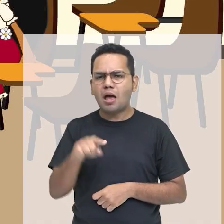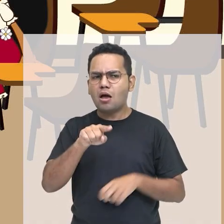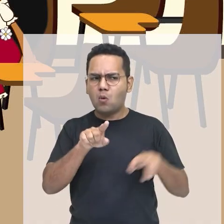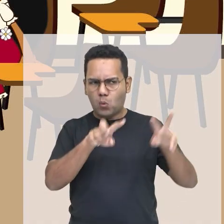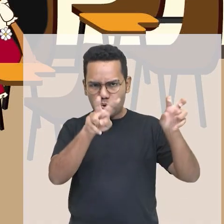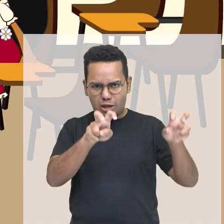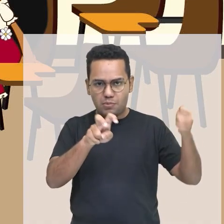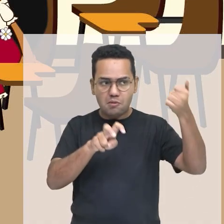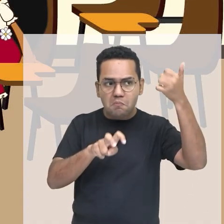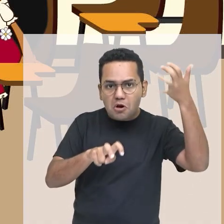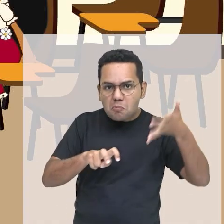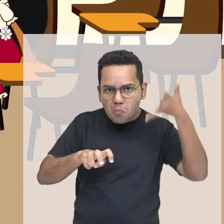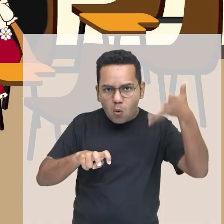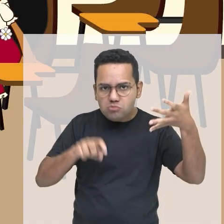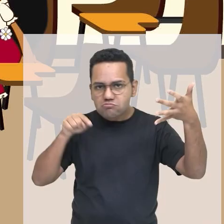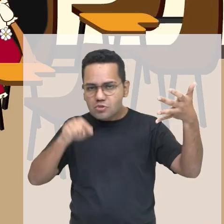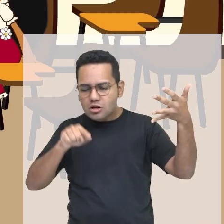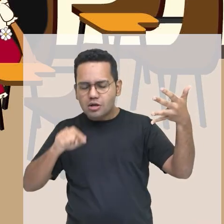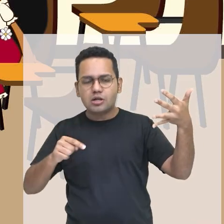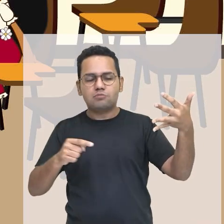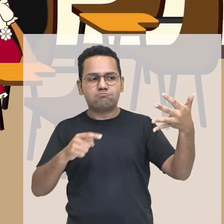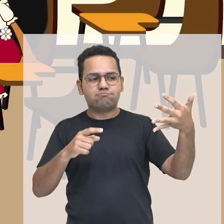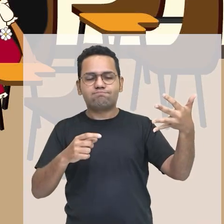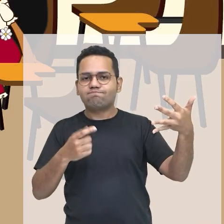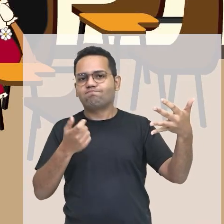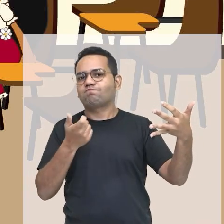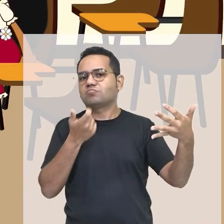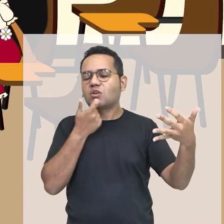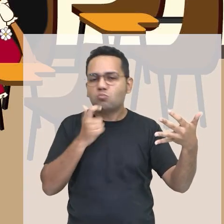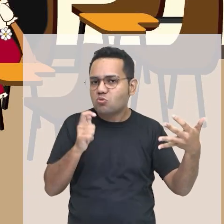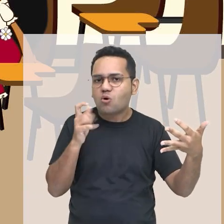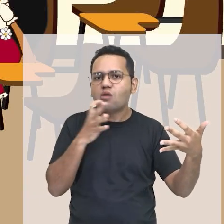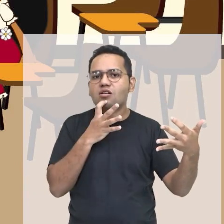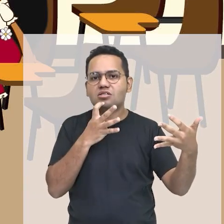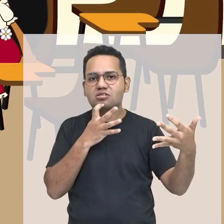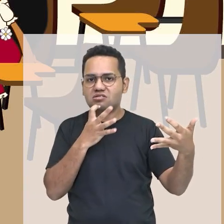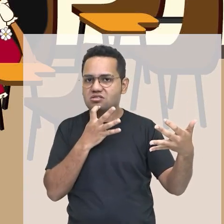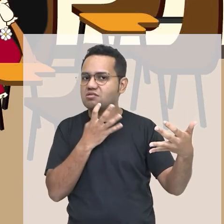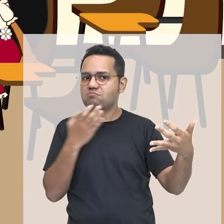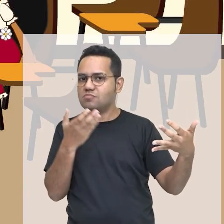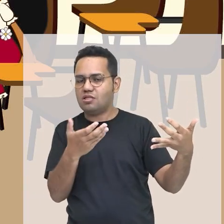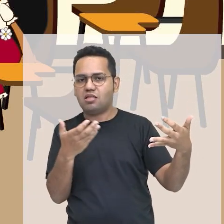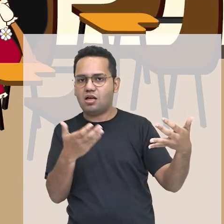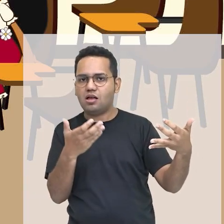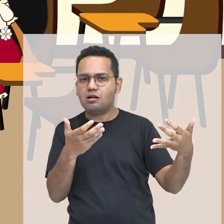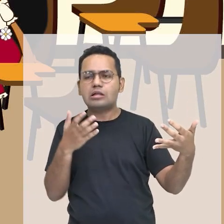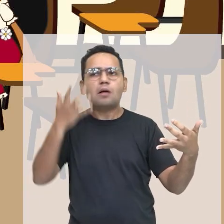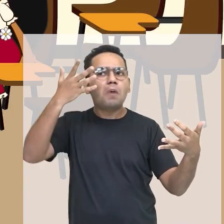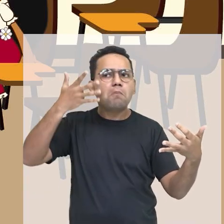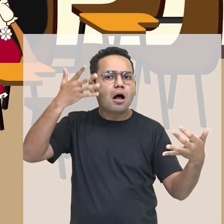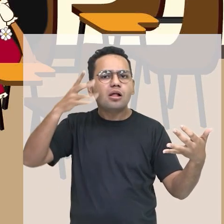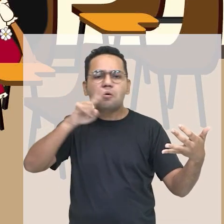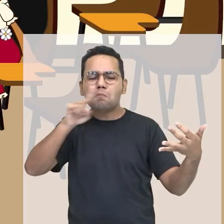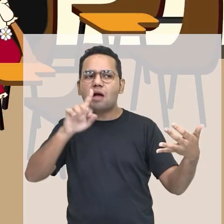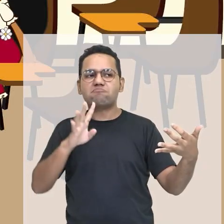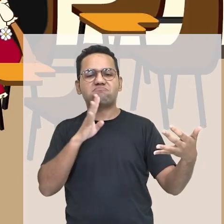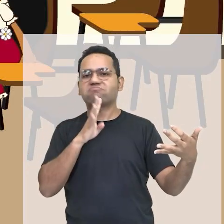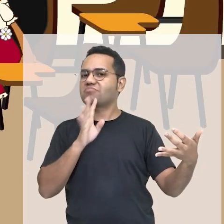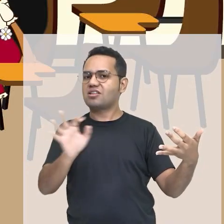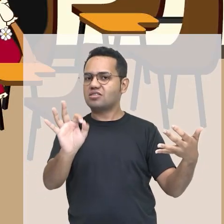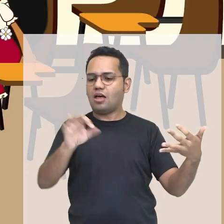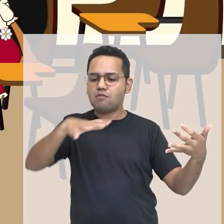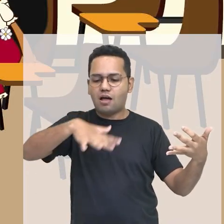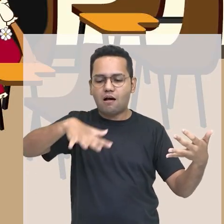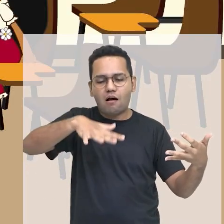ali, então claramente ele poderia estar numa palestra, por exemplo, onde ele não entendeu nada porque ele não estava preparado, não é da área dele, nunca